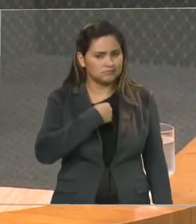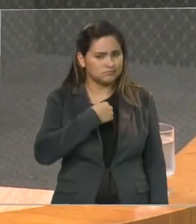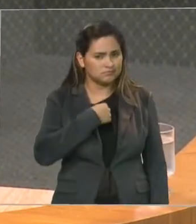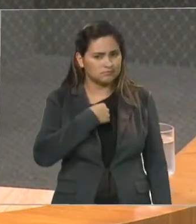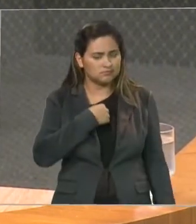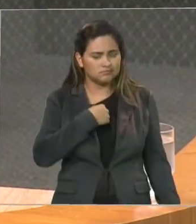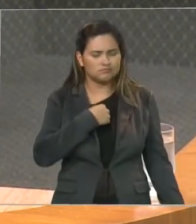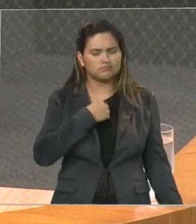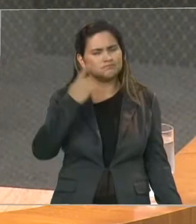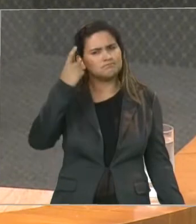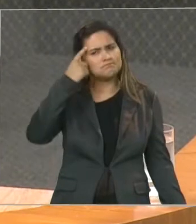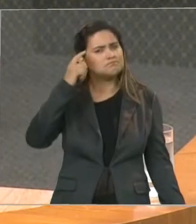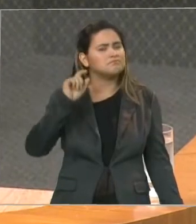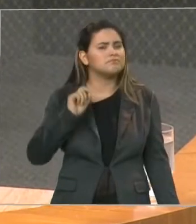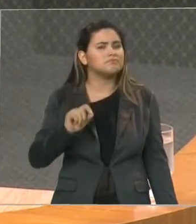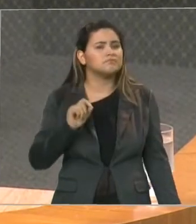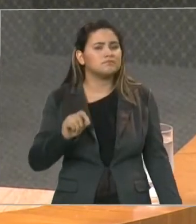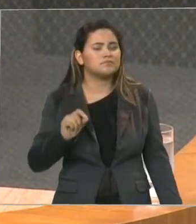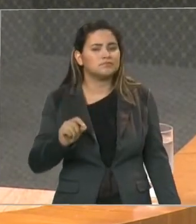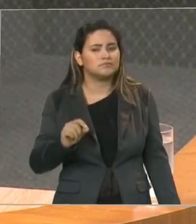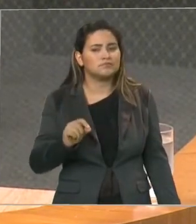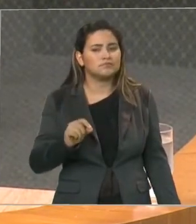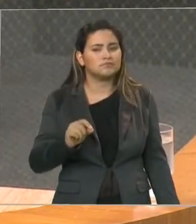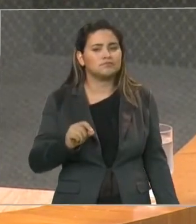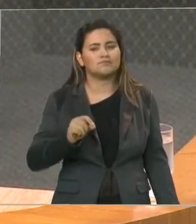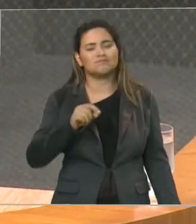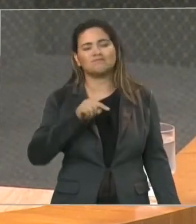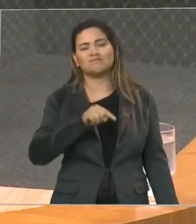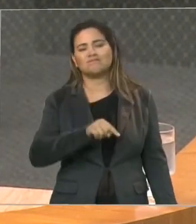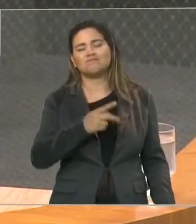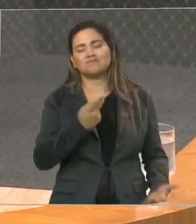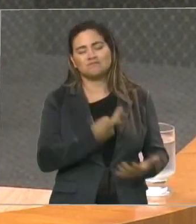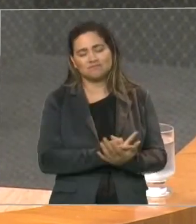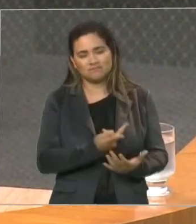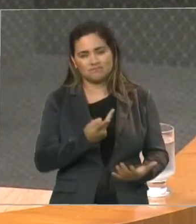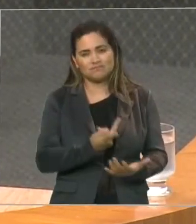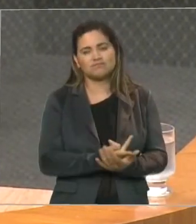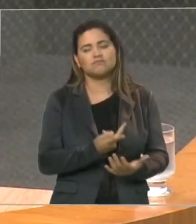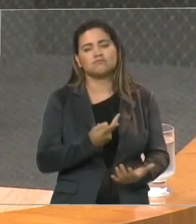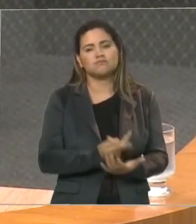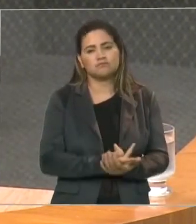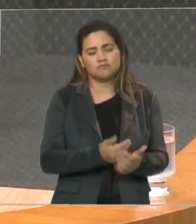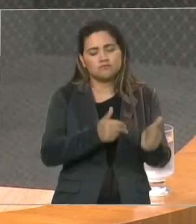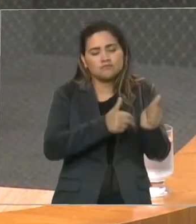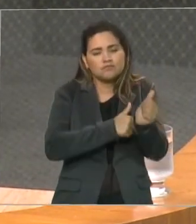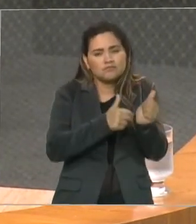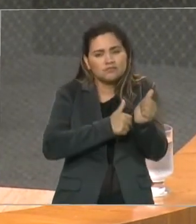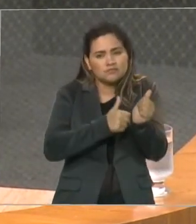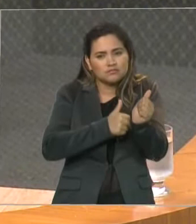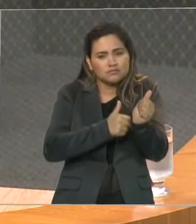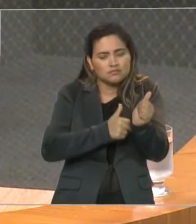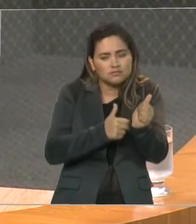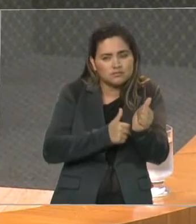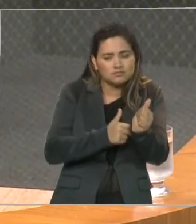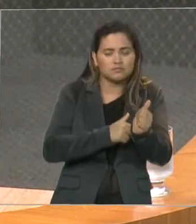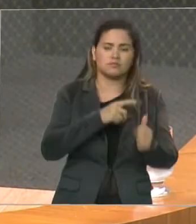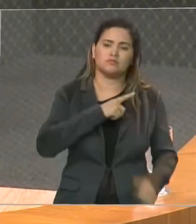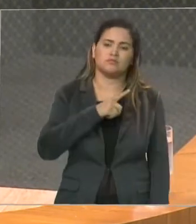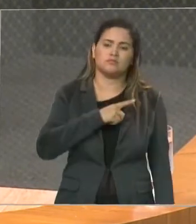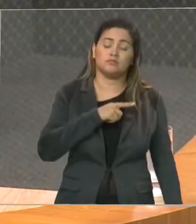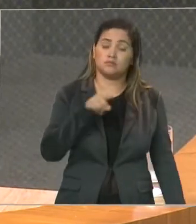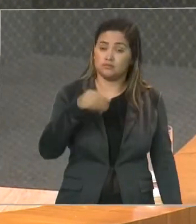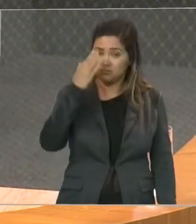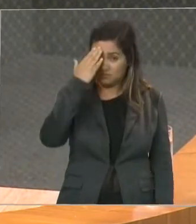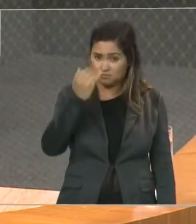conclusão que não seja: quem deve, teme. É porque aí tem coisa. É porque sabem que se os